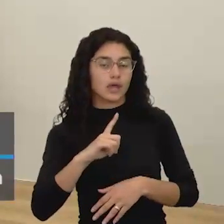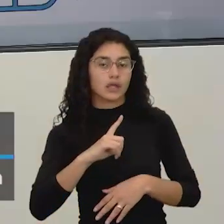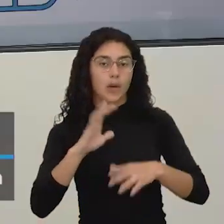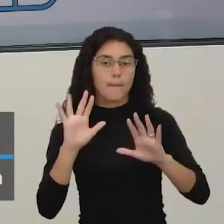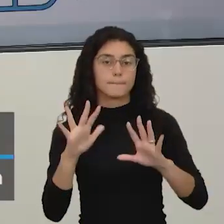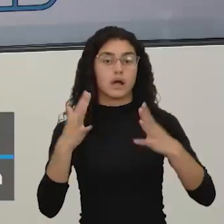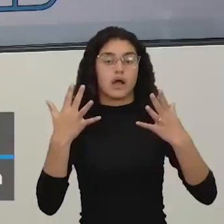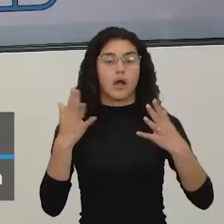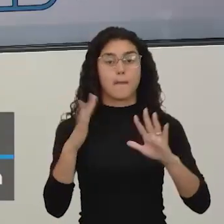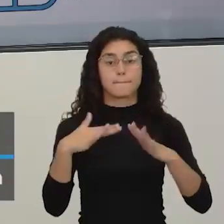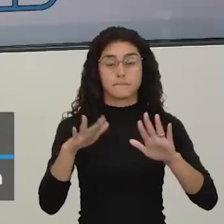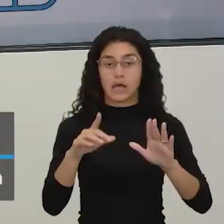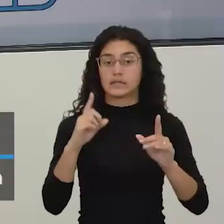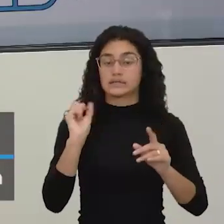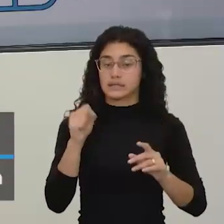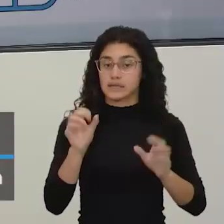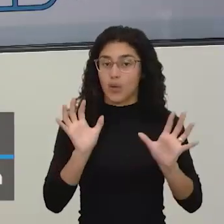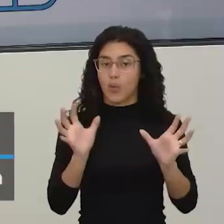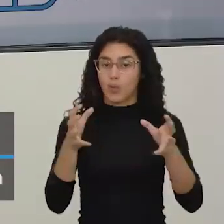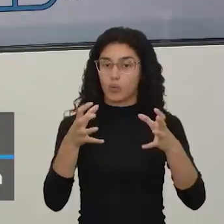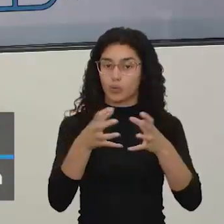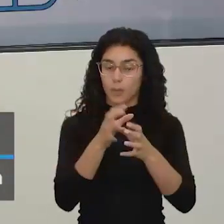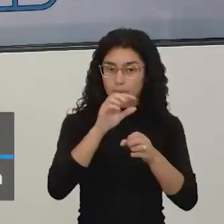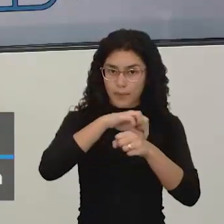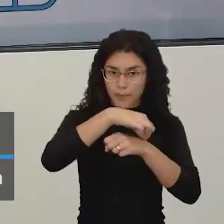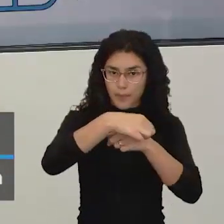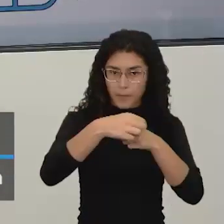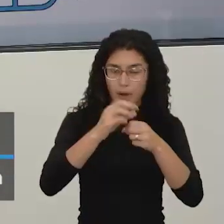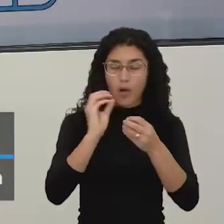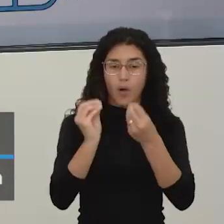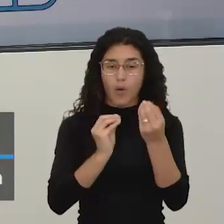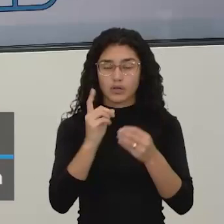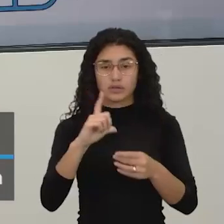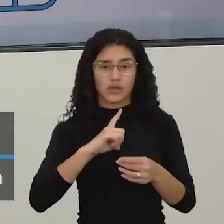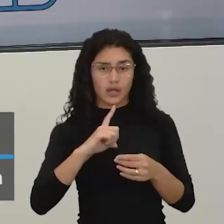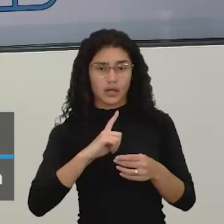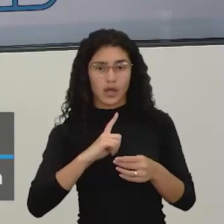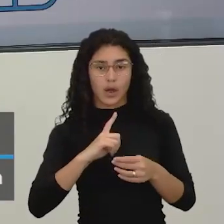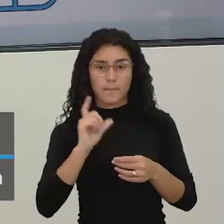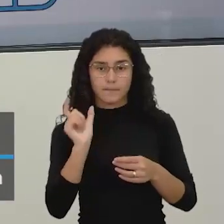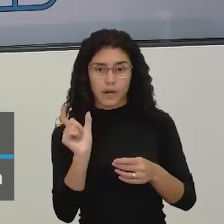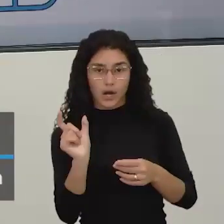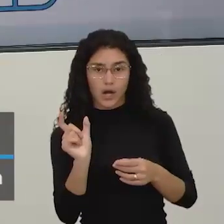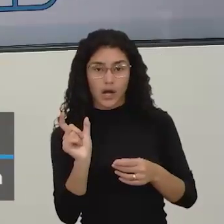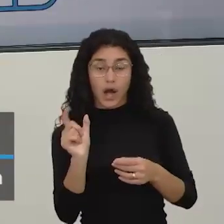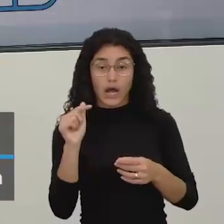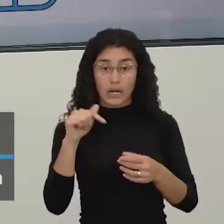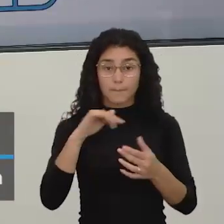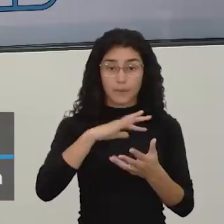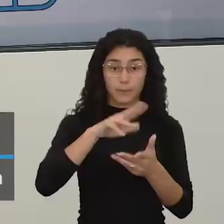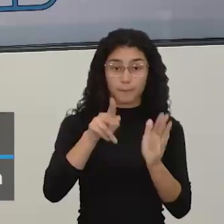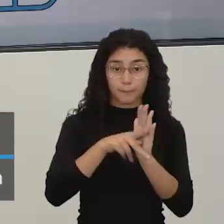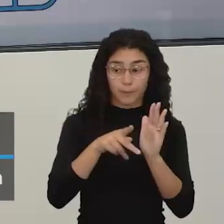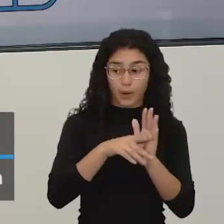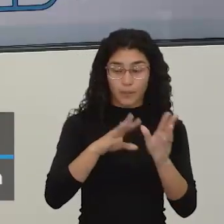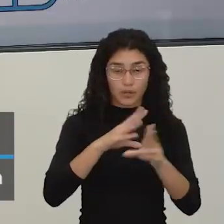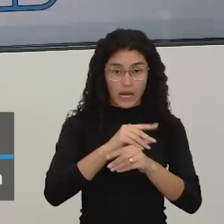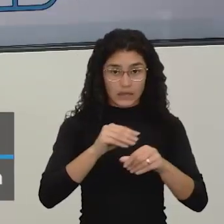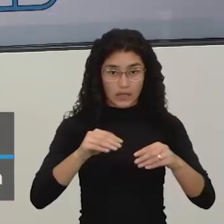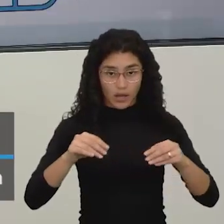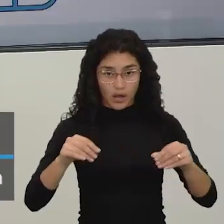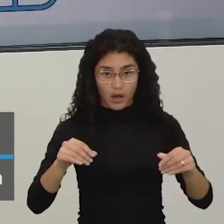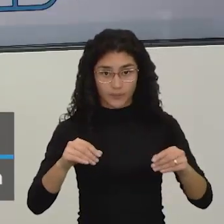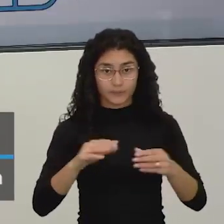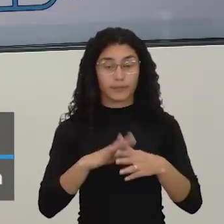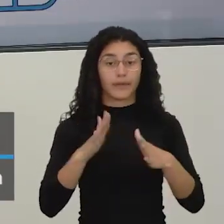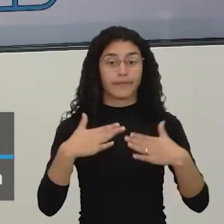um agrupamento de moléculas onde eu teria compostos inorgânicos que vieram da Terra, e esses compostos